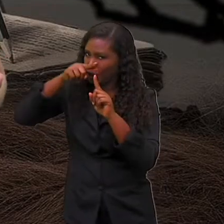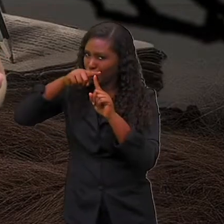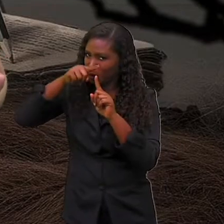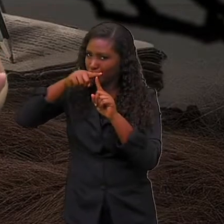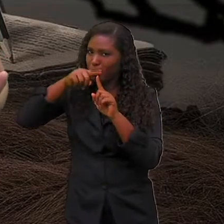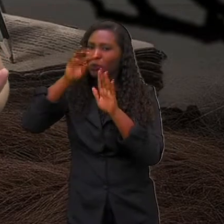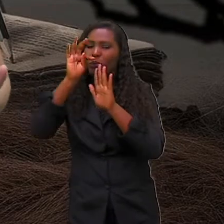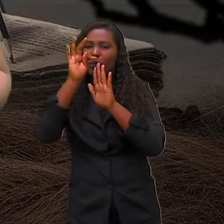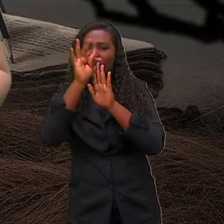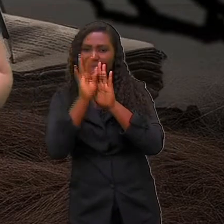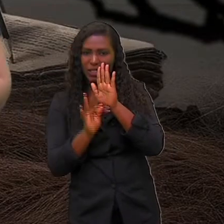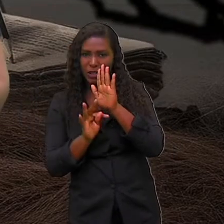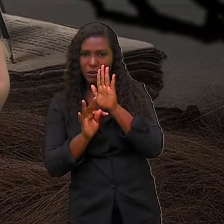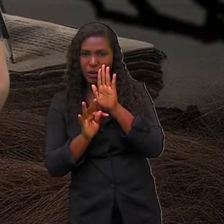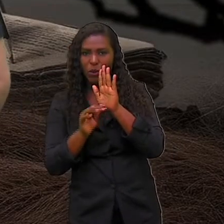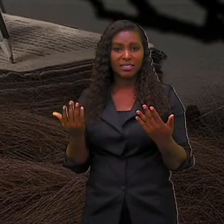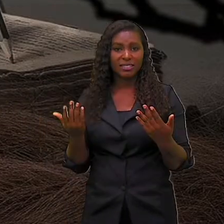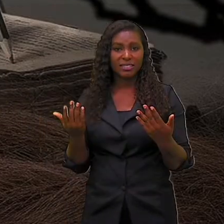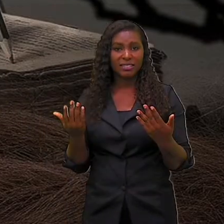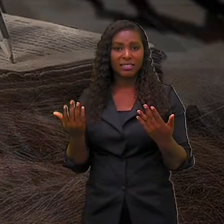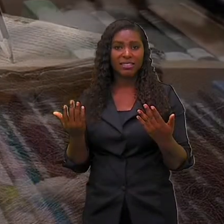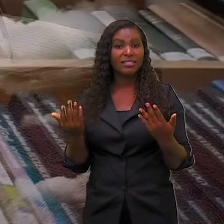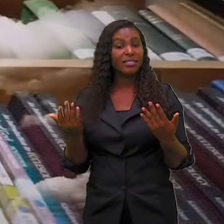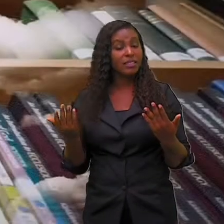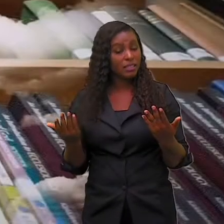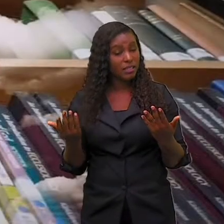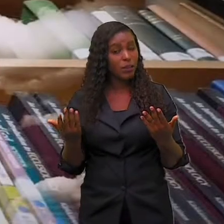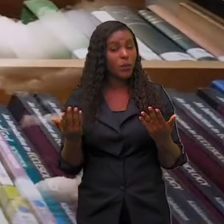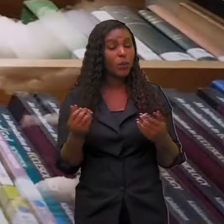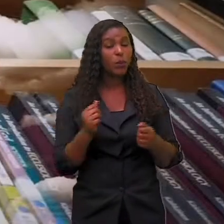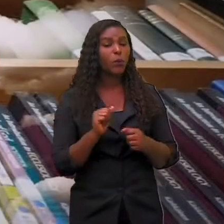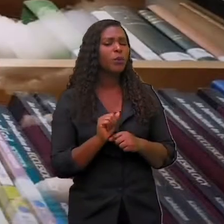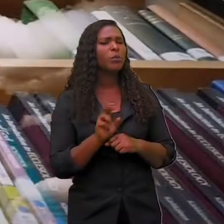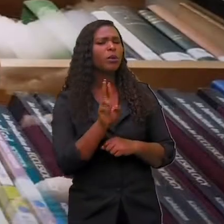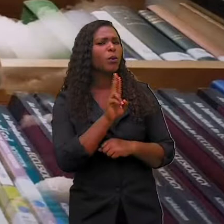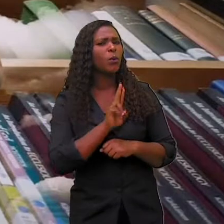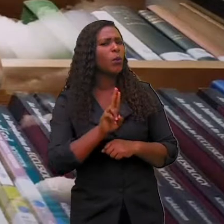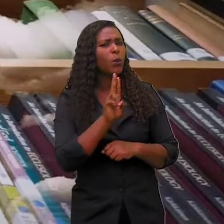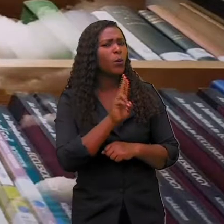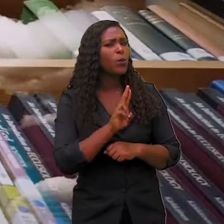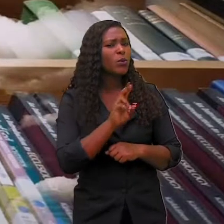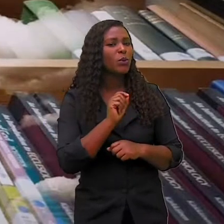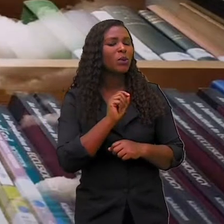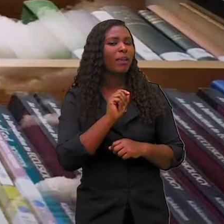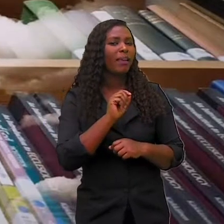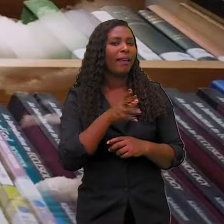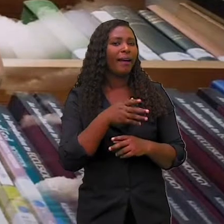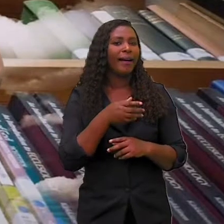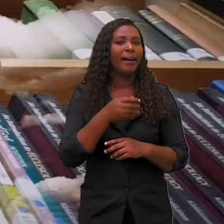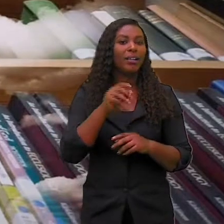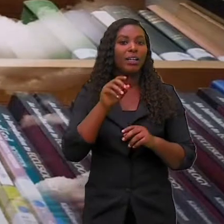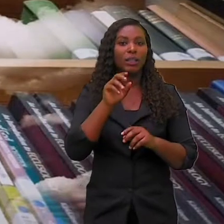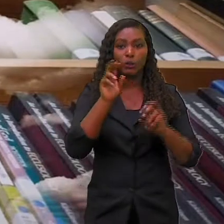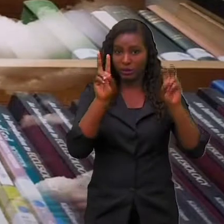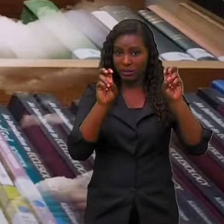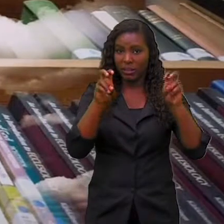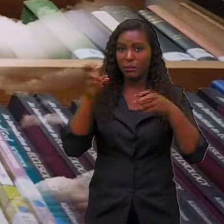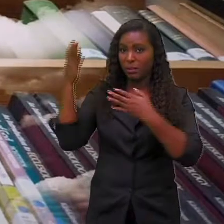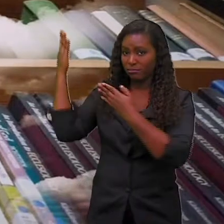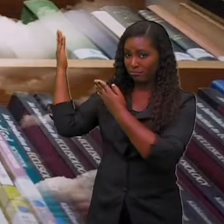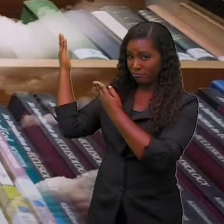tipos textuais, certo? Quando eu falo aí de tipo textual, a gente fala